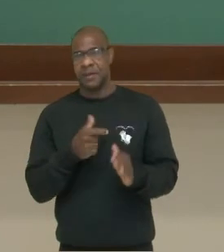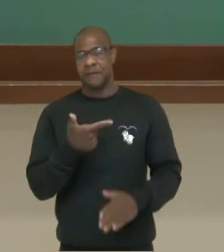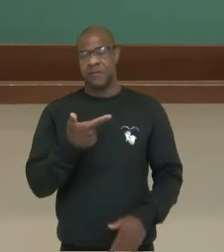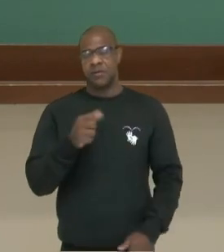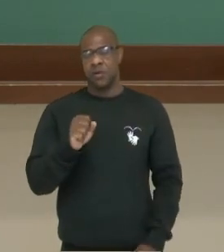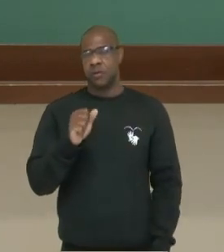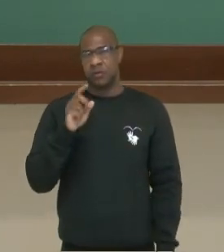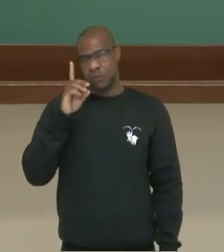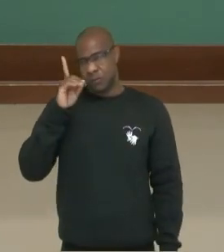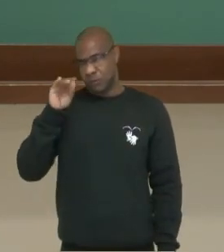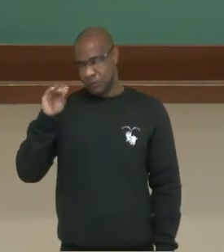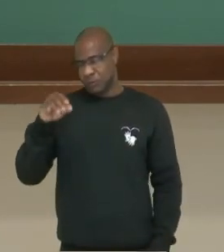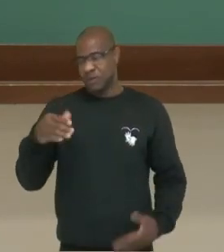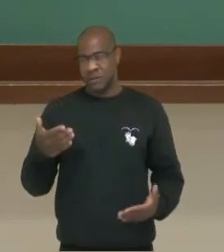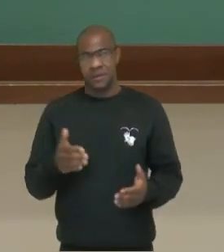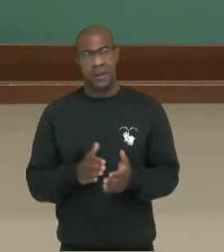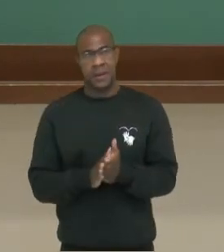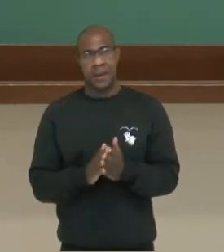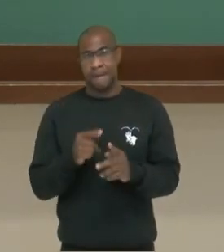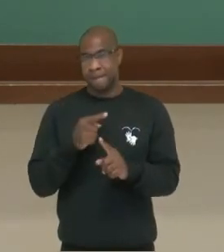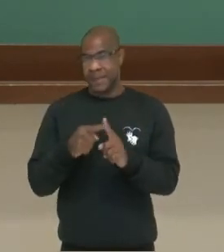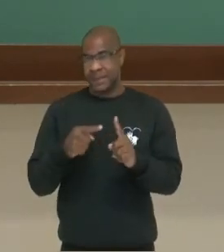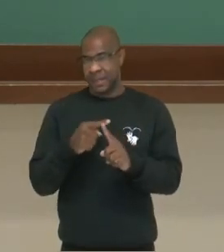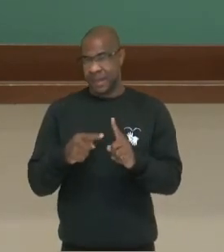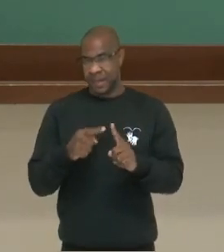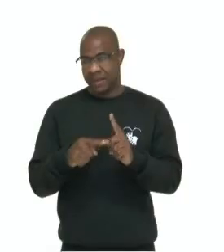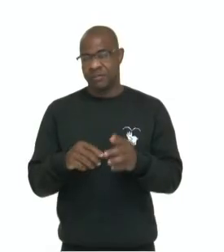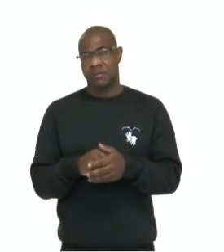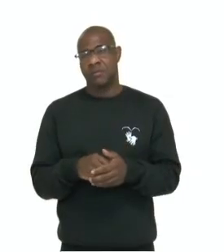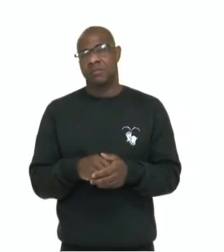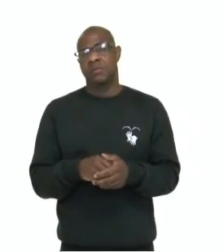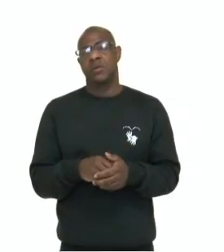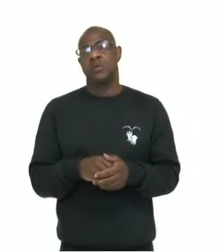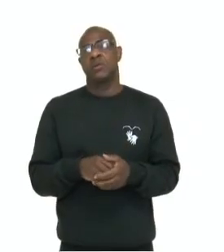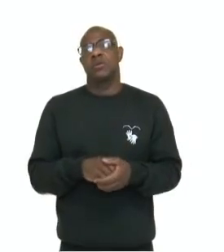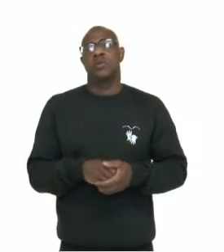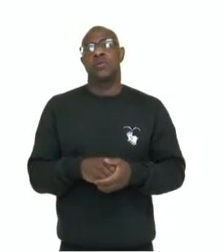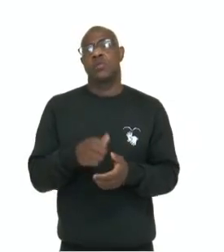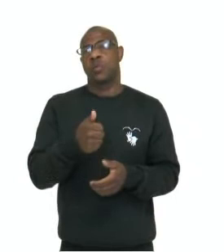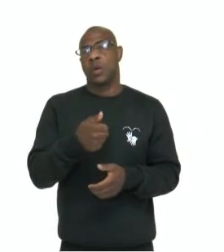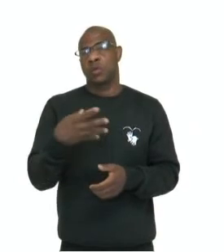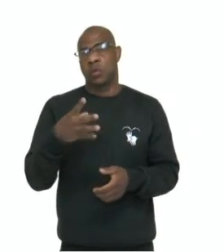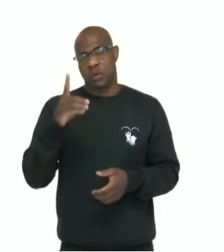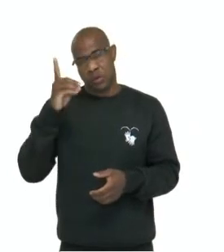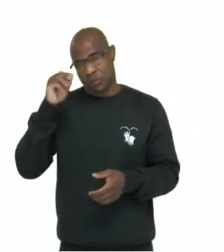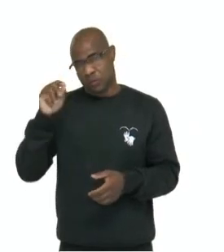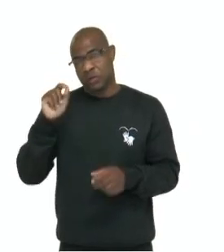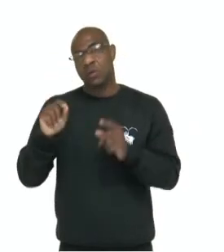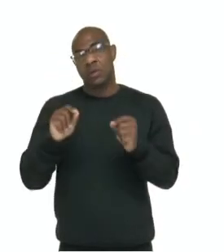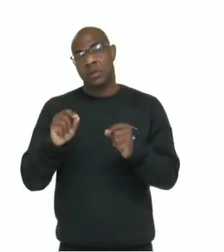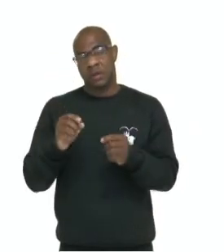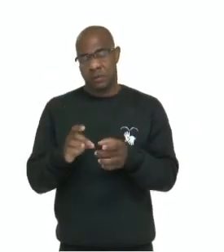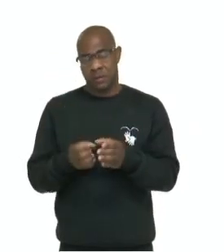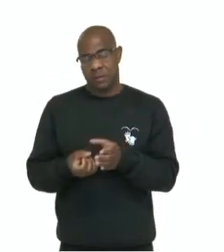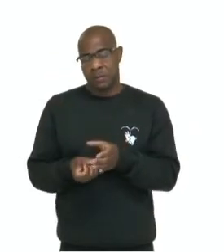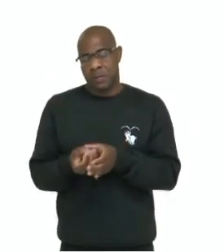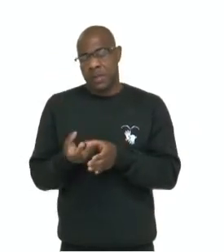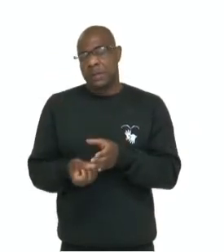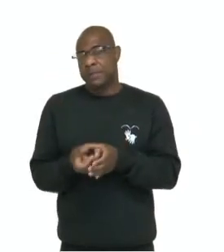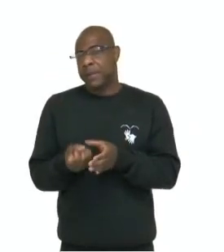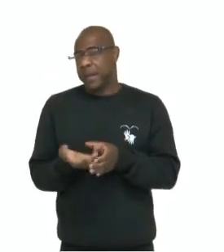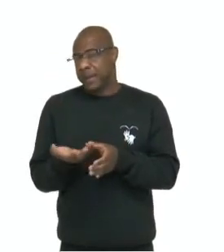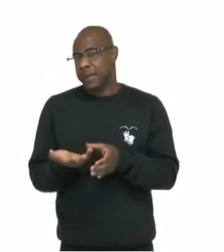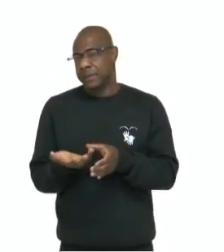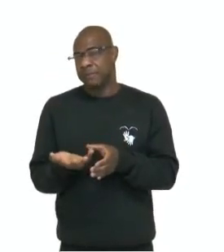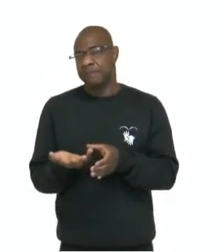dias? Na metade desse ciclo, no 14º dia, ocorre a liberação do ovócito secundário para a tuba